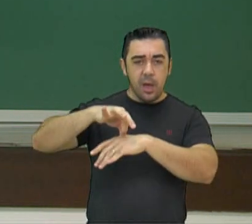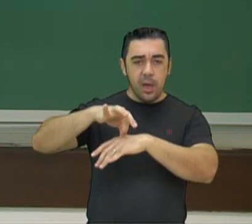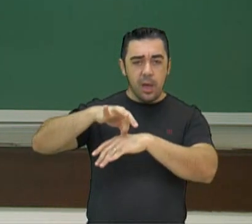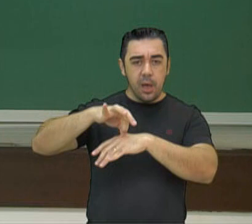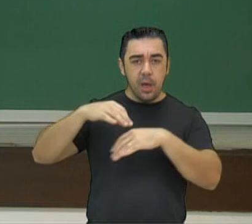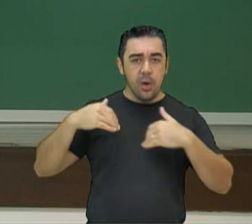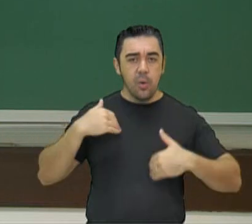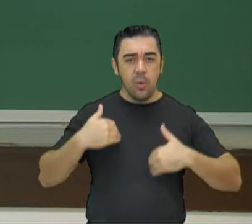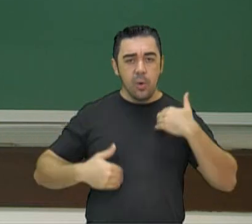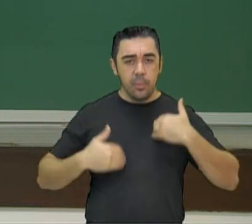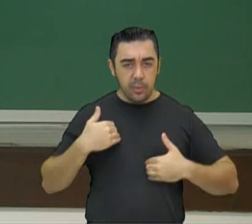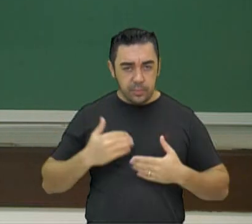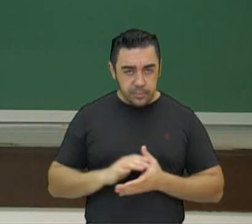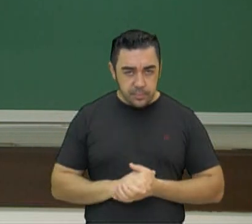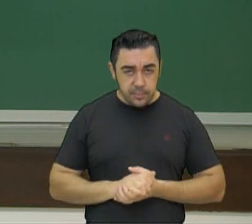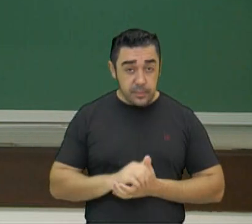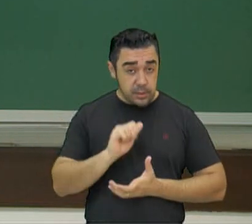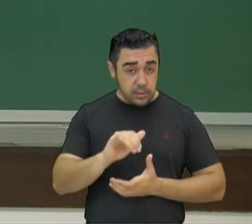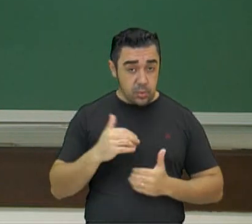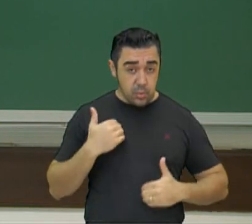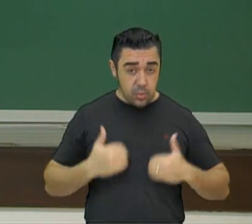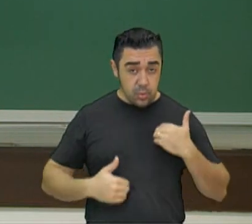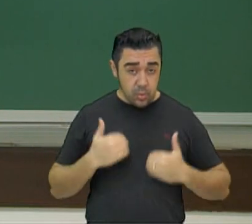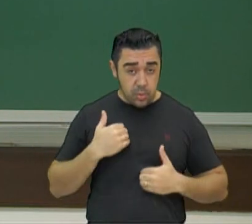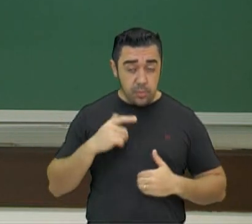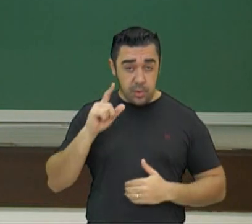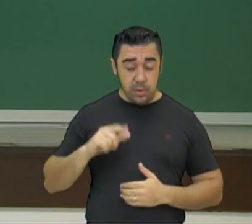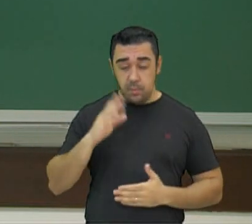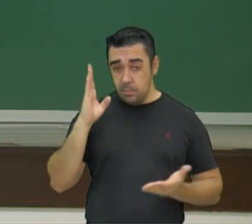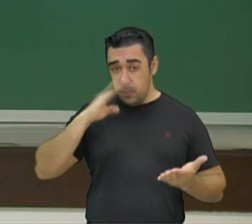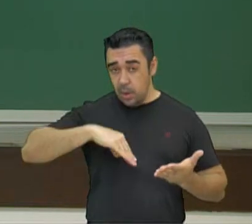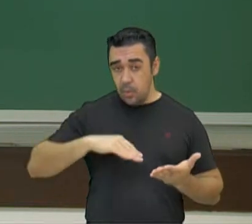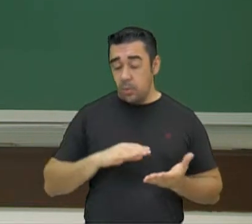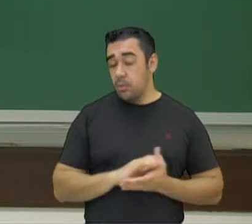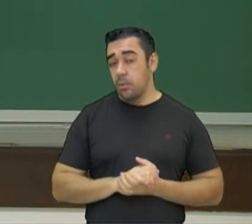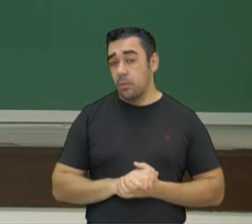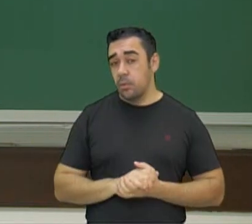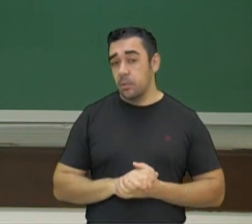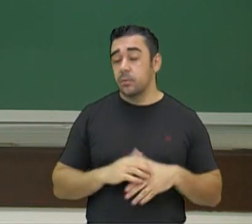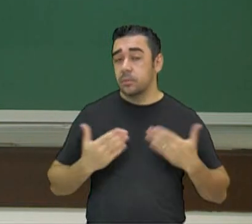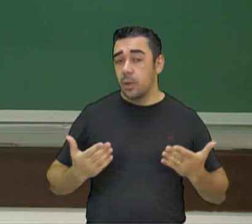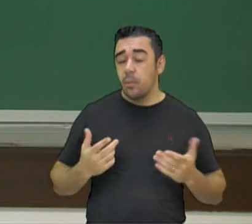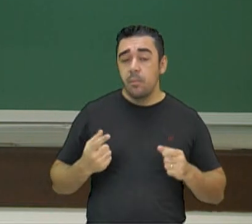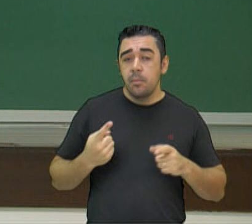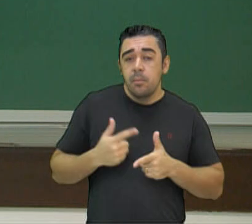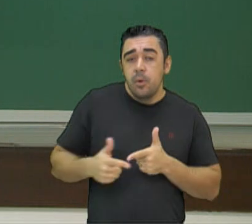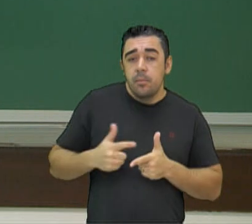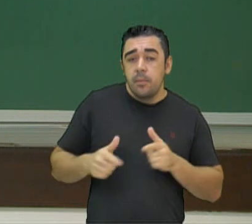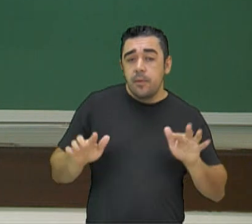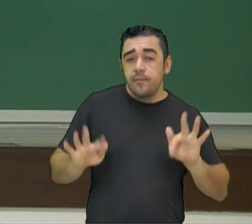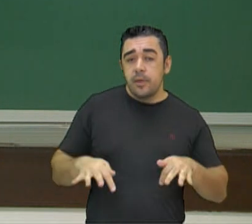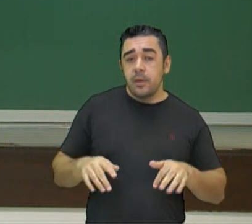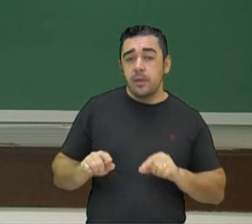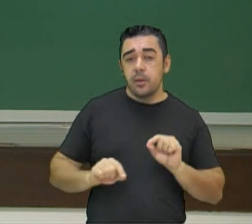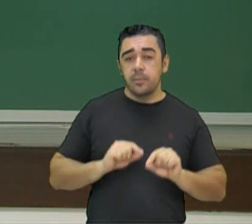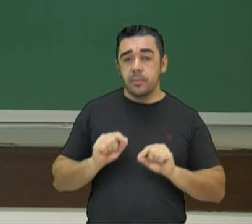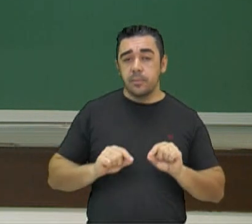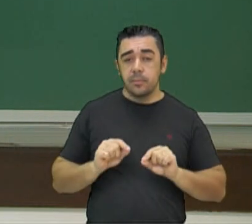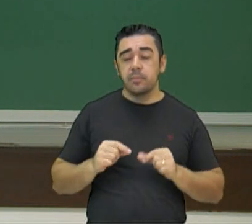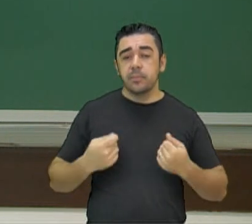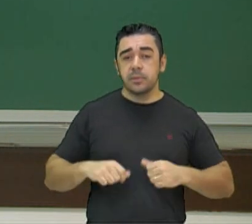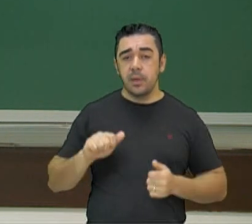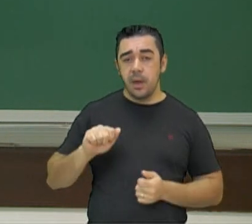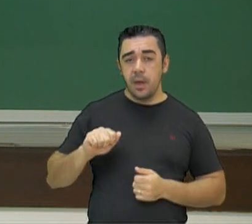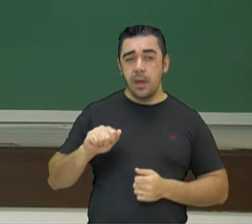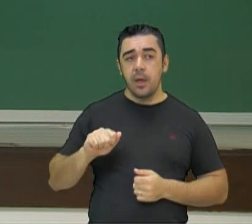é o corpo. E se o corpo é a fonte do mal, para resolver esse problema tem que ter a ascese, ser